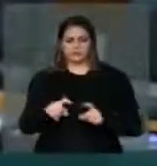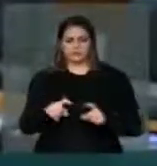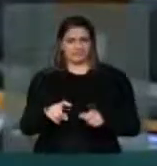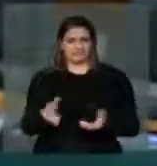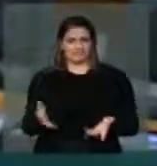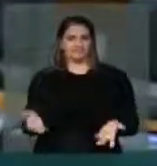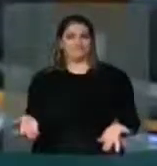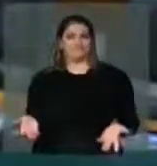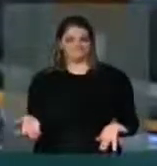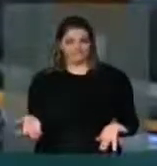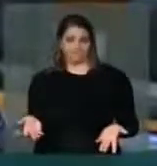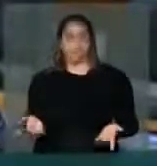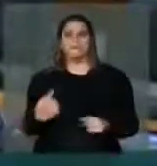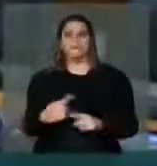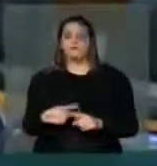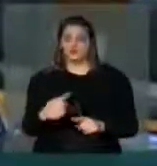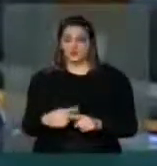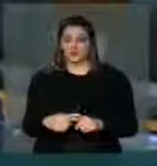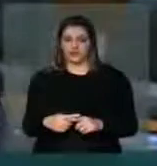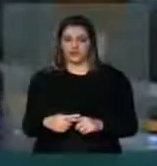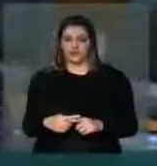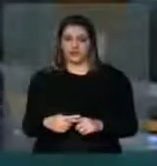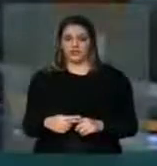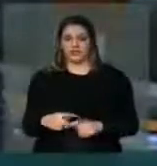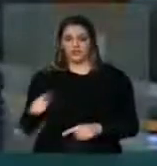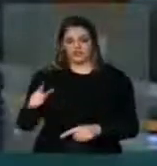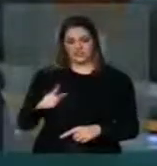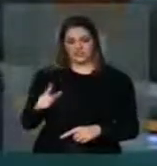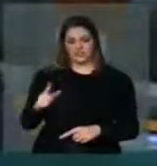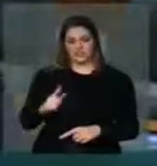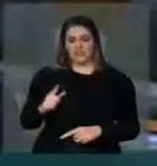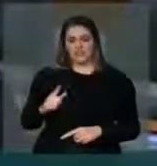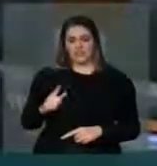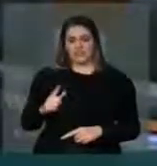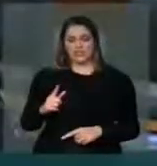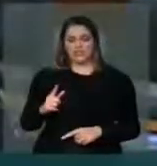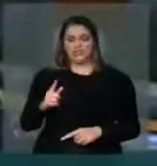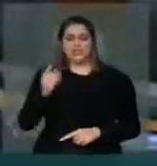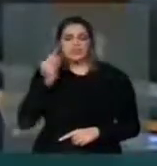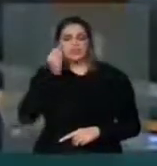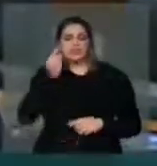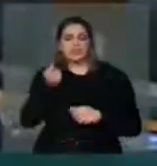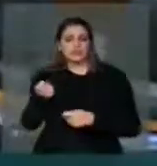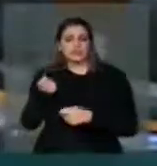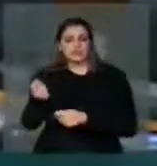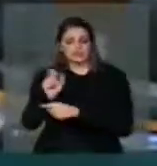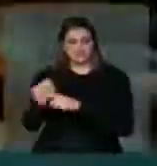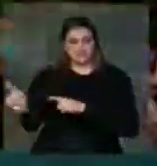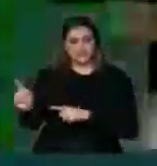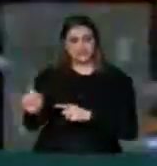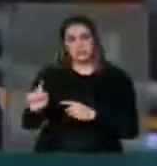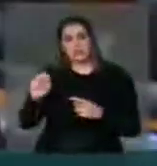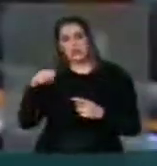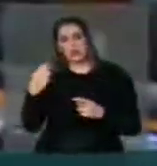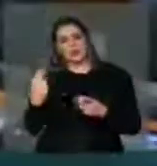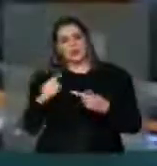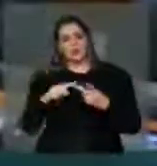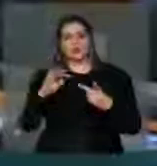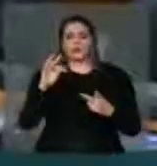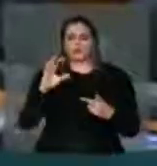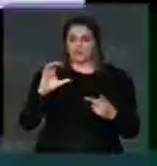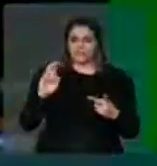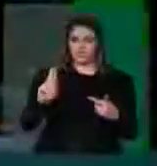constatação se dá, presidente, não porque há processo de impeachment, não porque o Tribunal de Contas possa rejeitar as contas